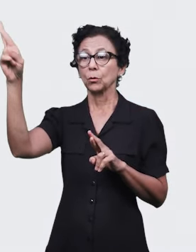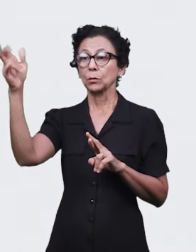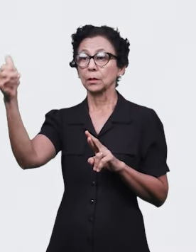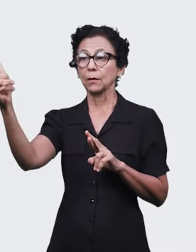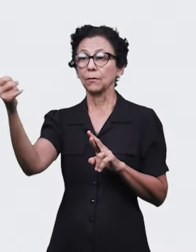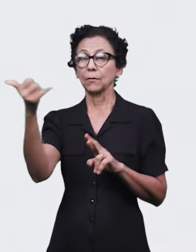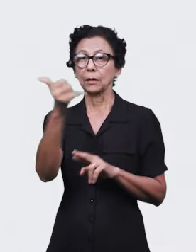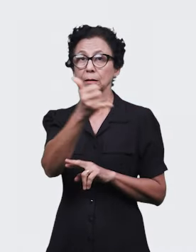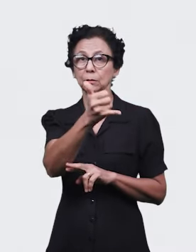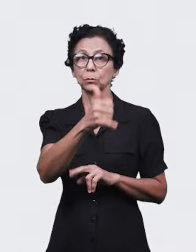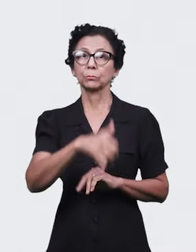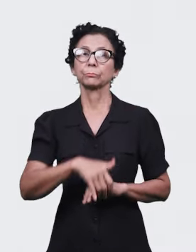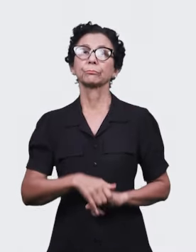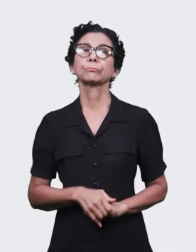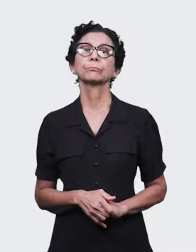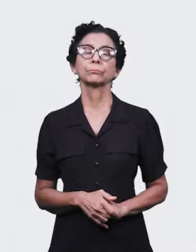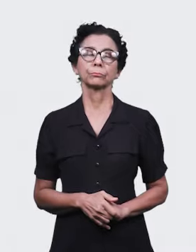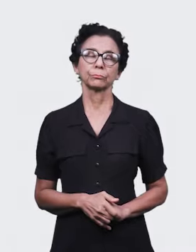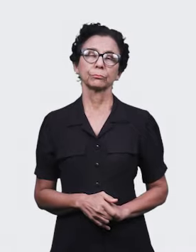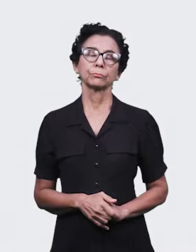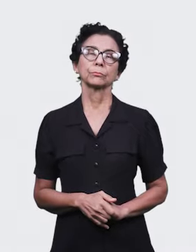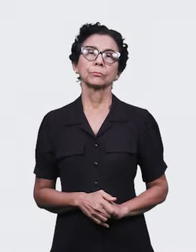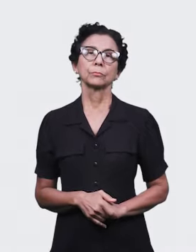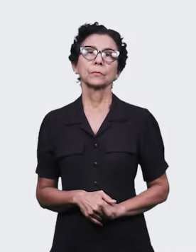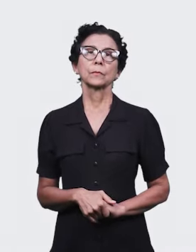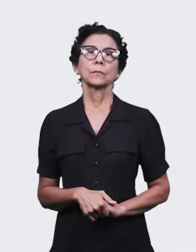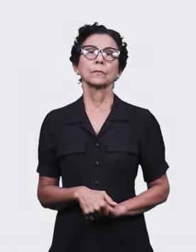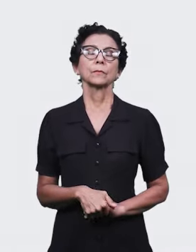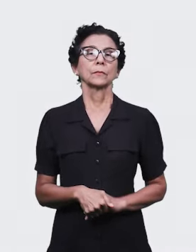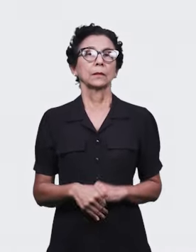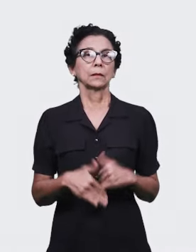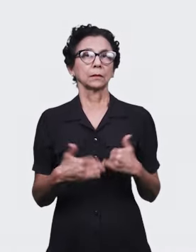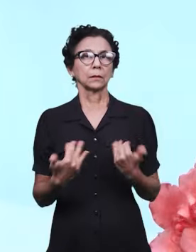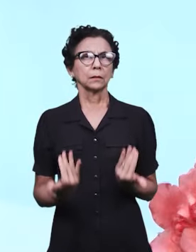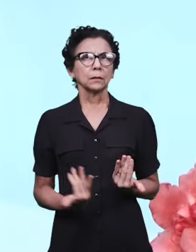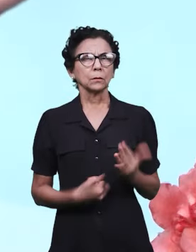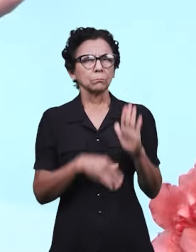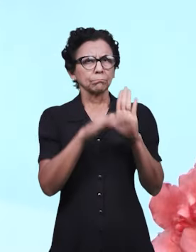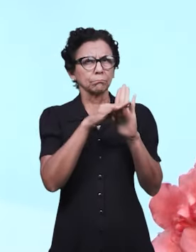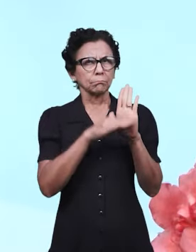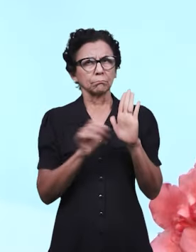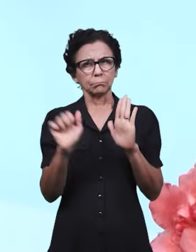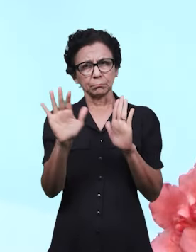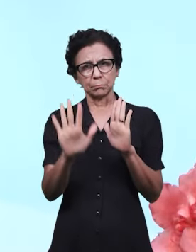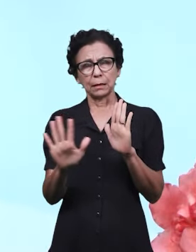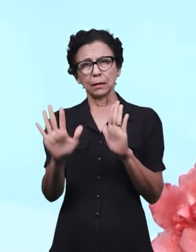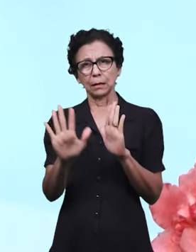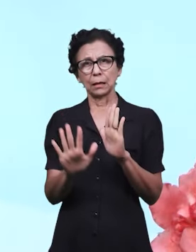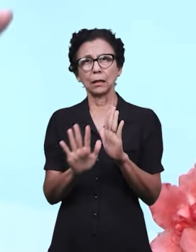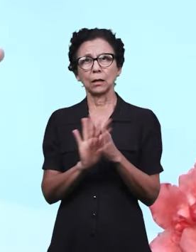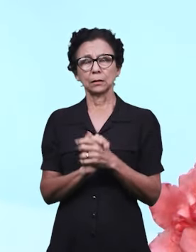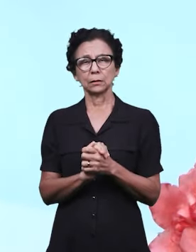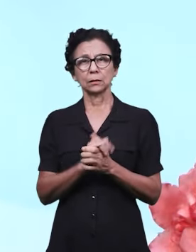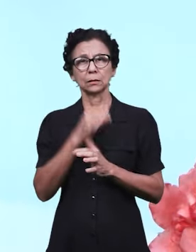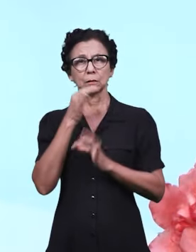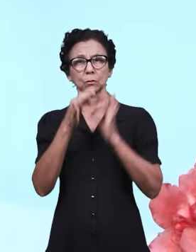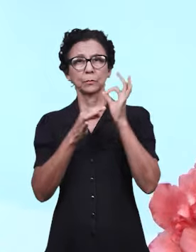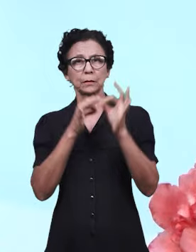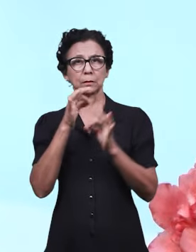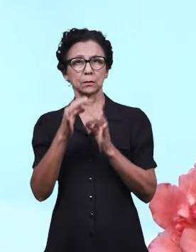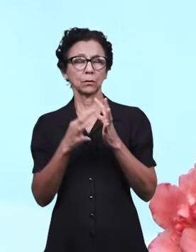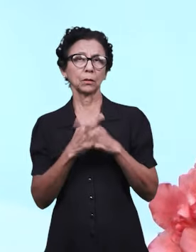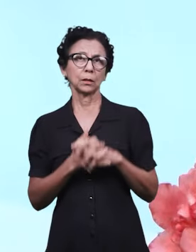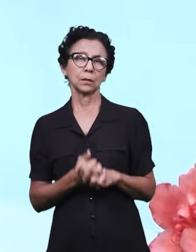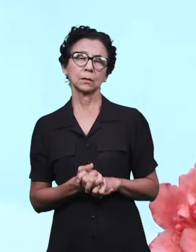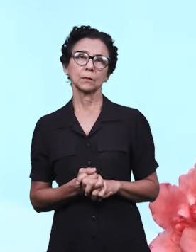bênção apostólica, como nós comentamos. Então, irmã Leonice, todas essas imagens, né, essas sugestões de rotina